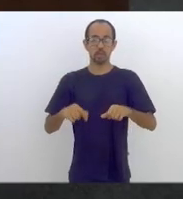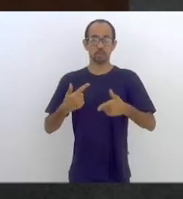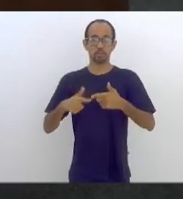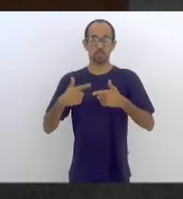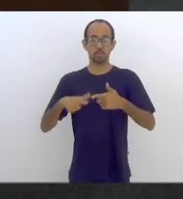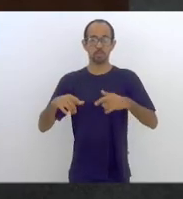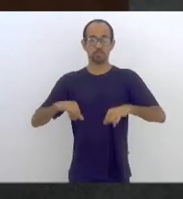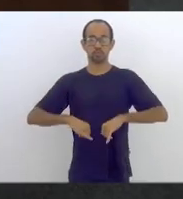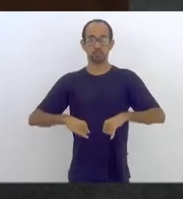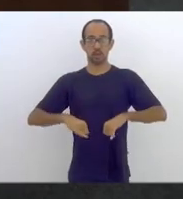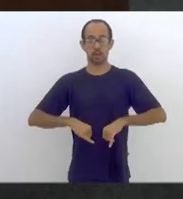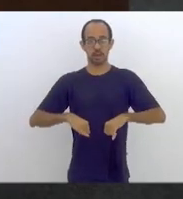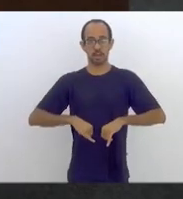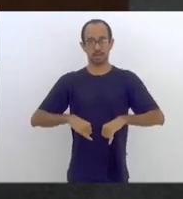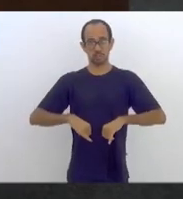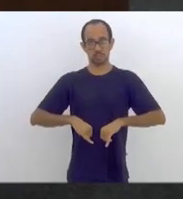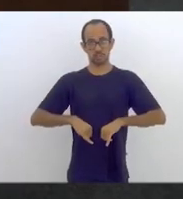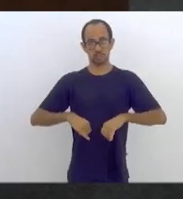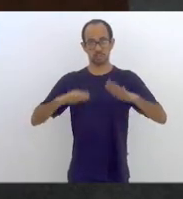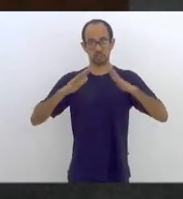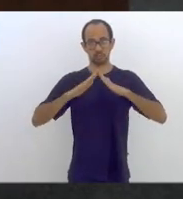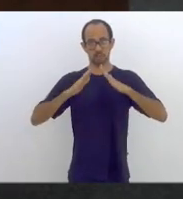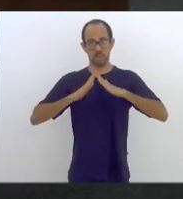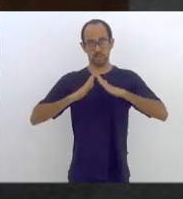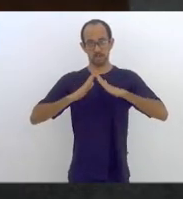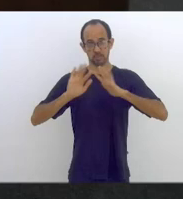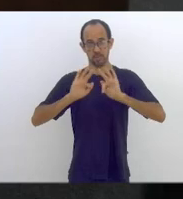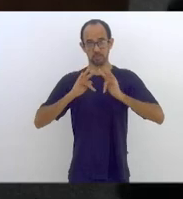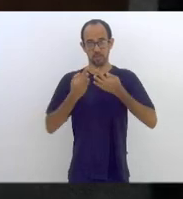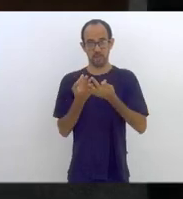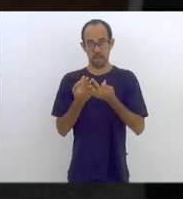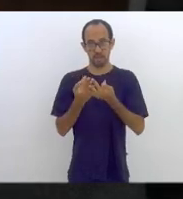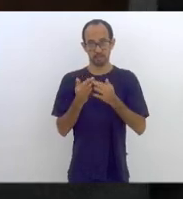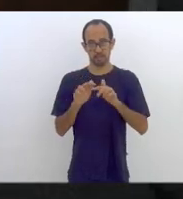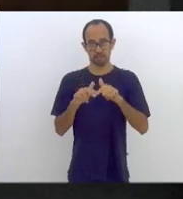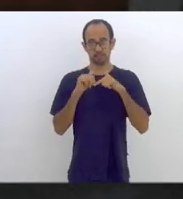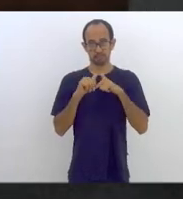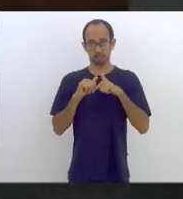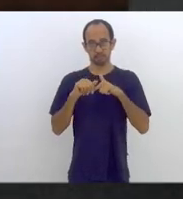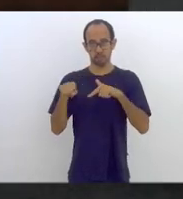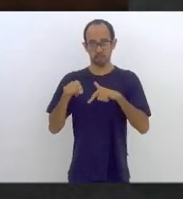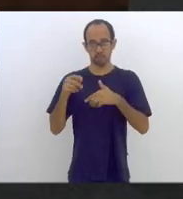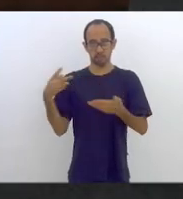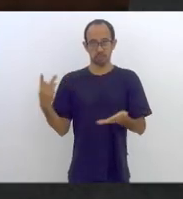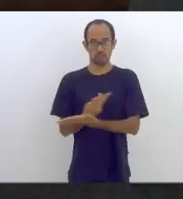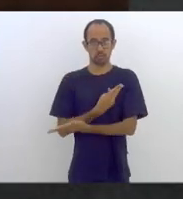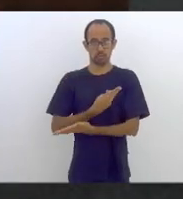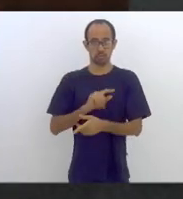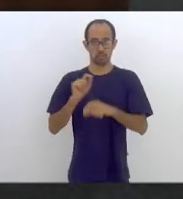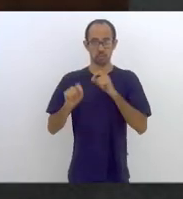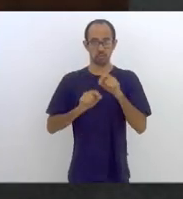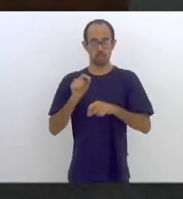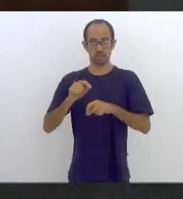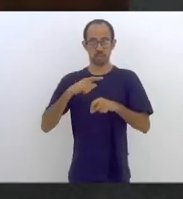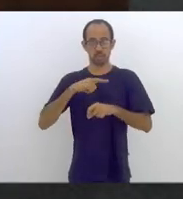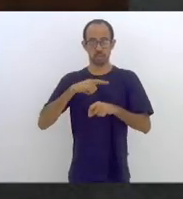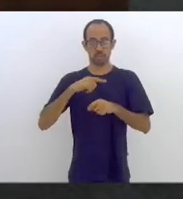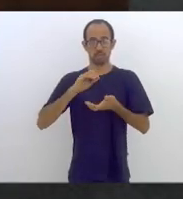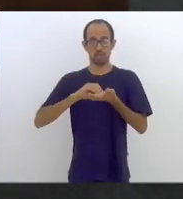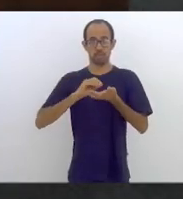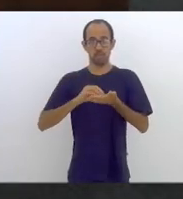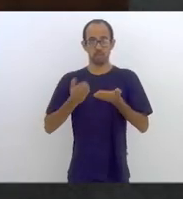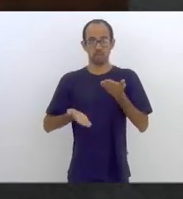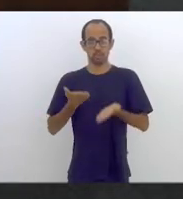doméstica e familiar uma vez que diante desses fatos né a nós temos aí um desequilíbrio